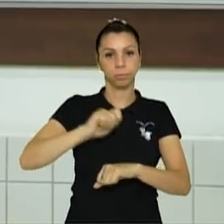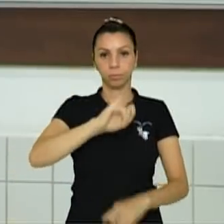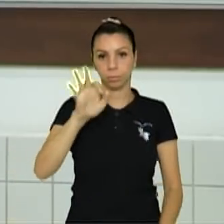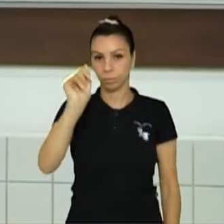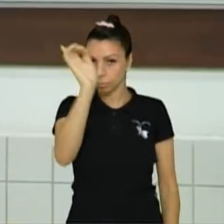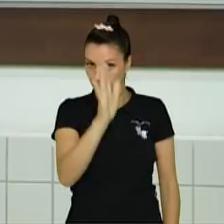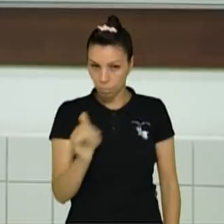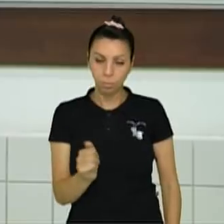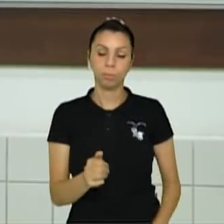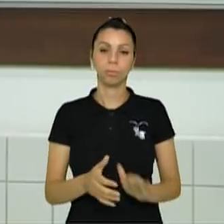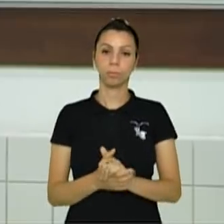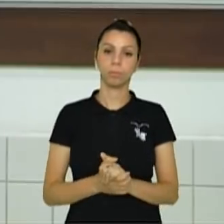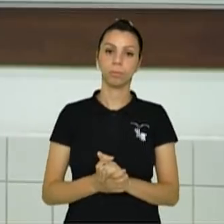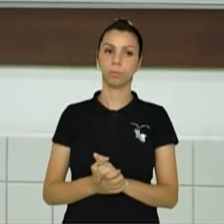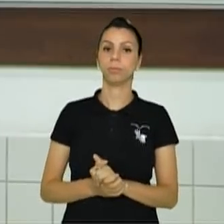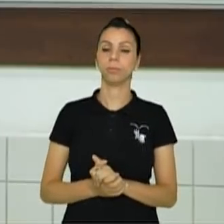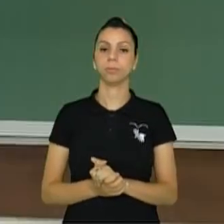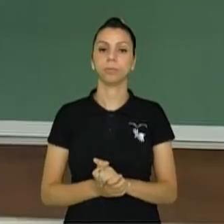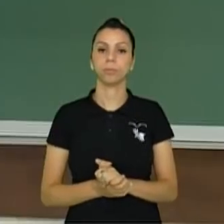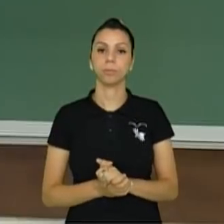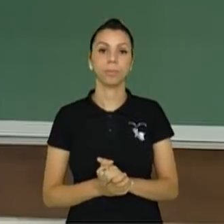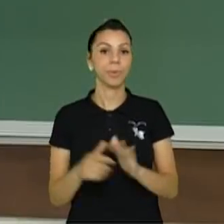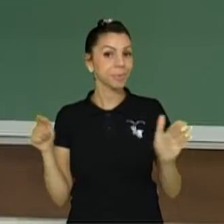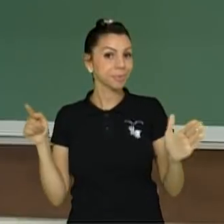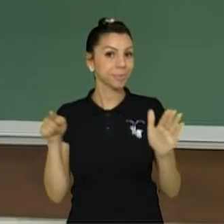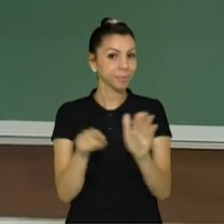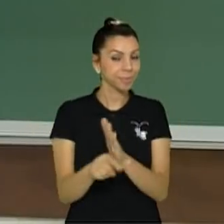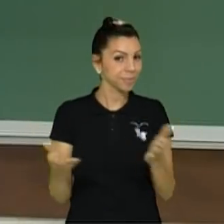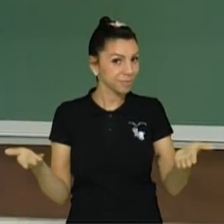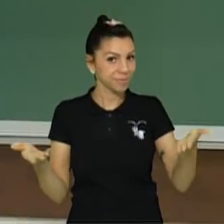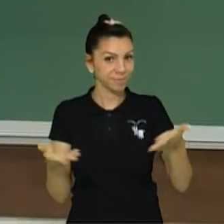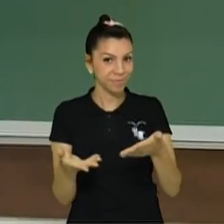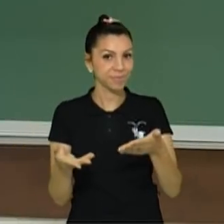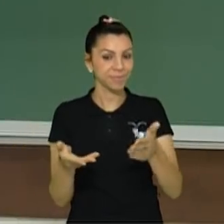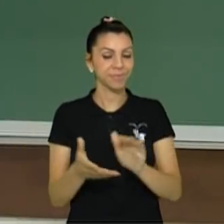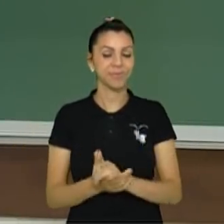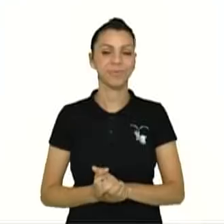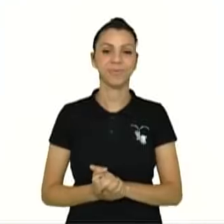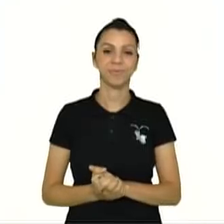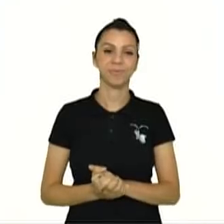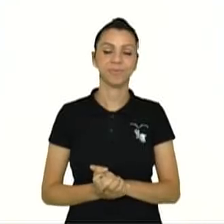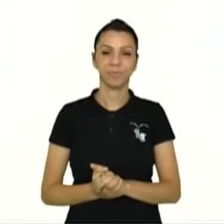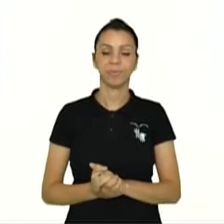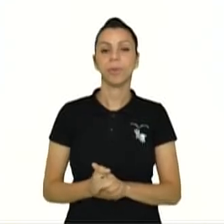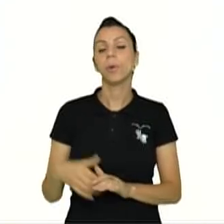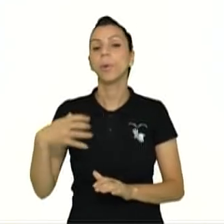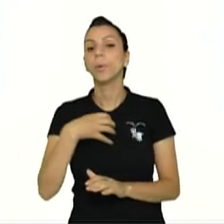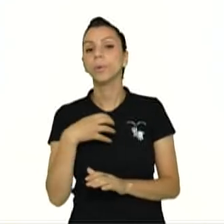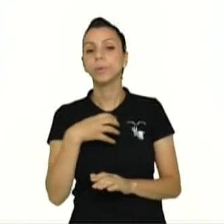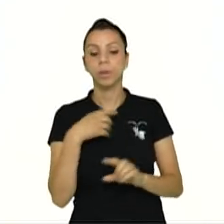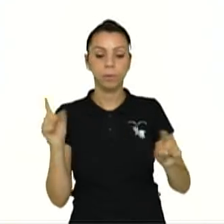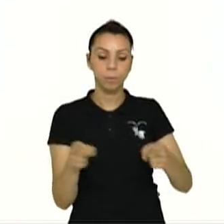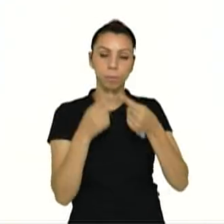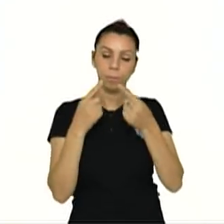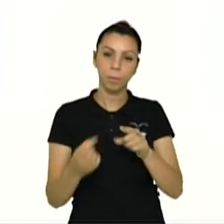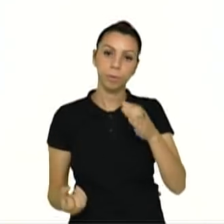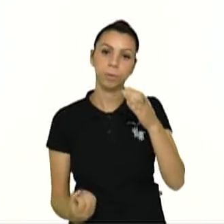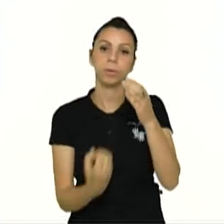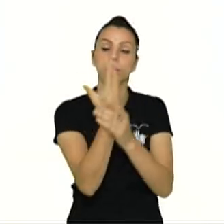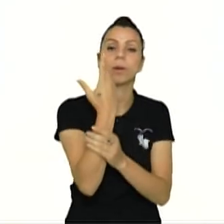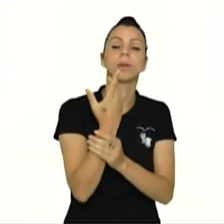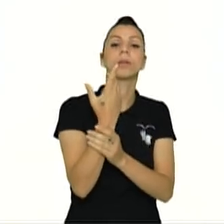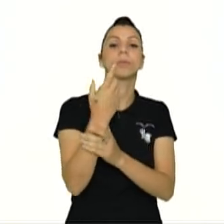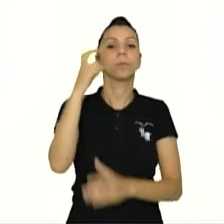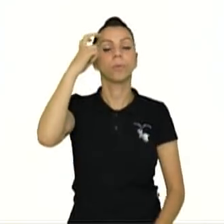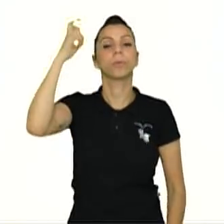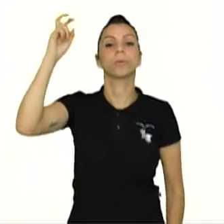gente destacar. Temos um quiz agora, vamos lá? O estilo musical originário da cultura afro-brasileira